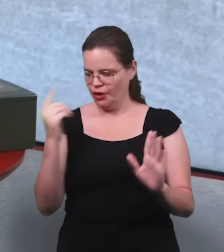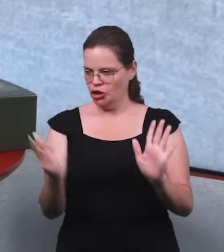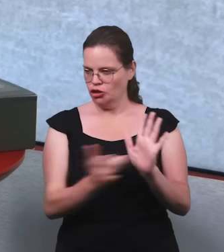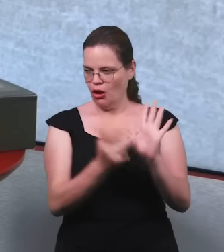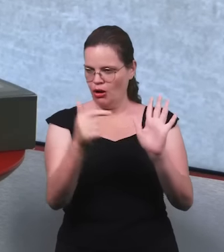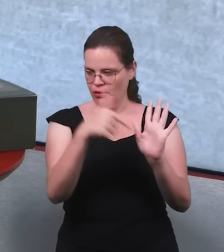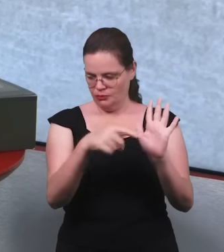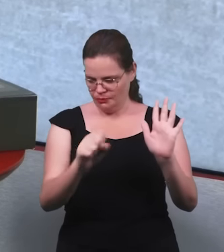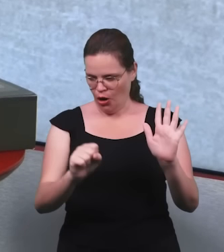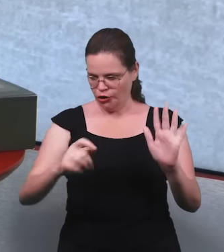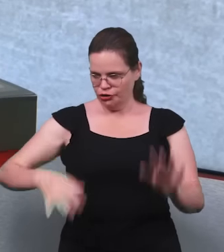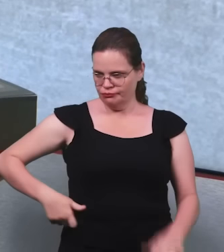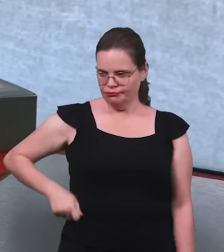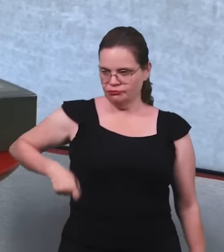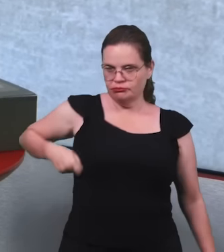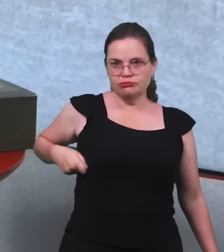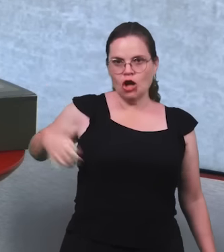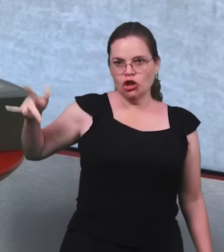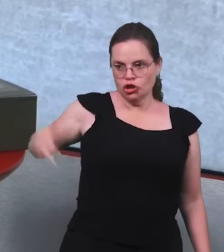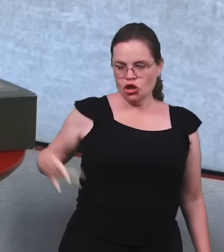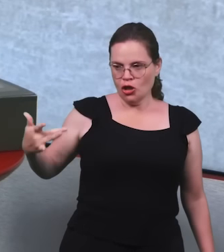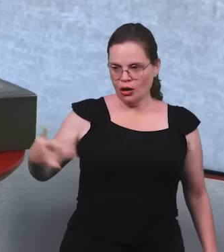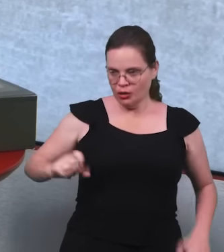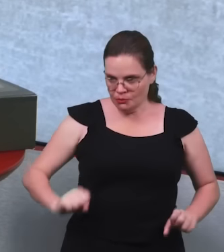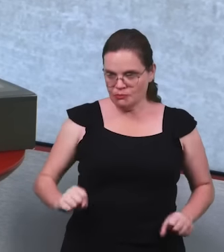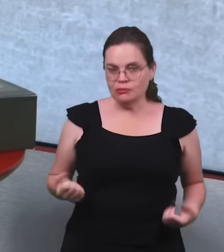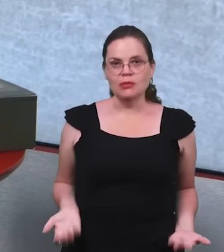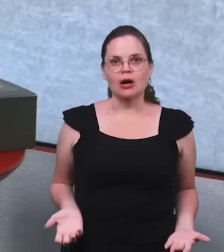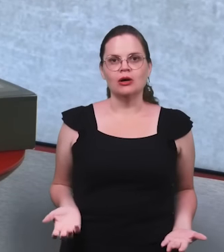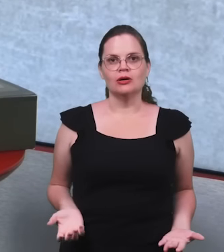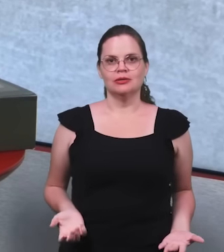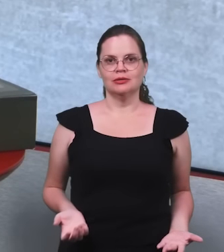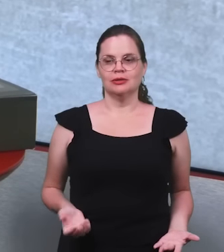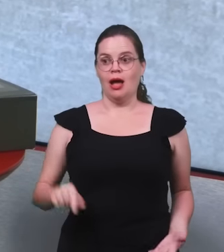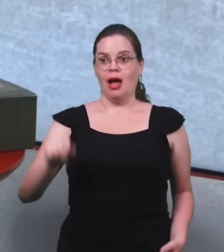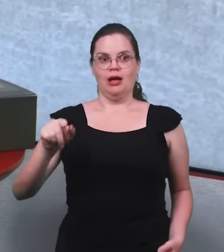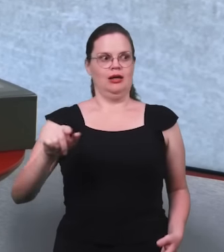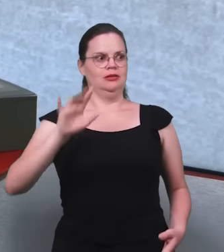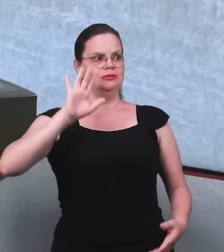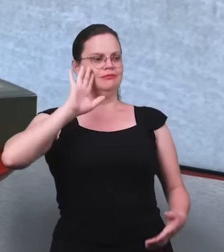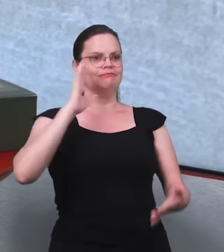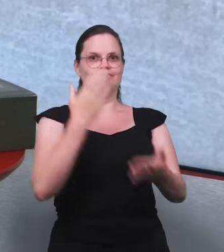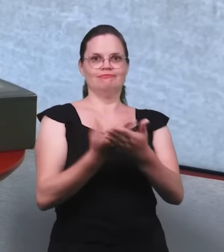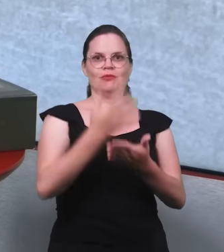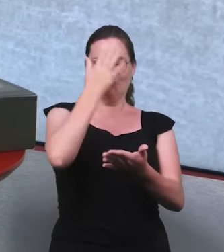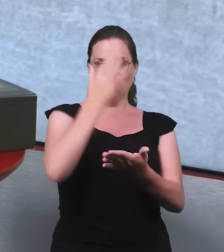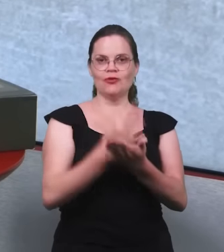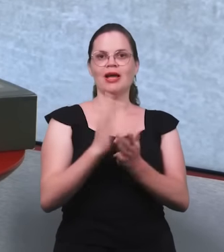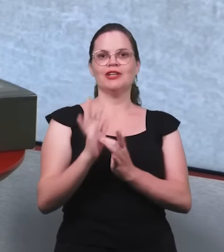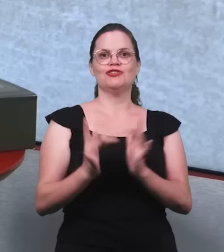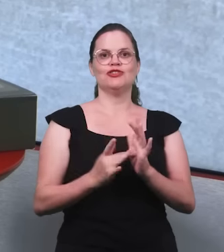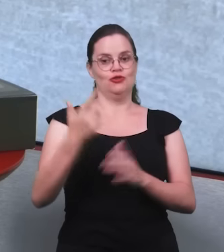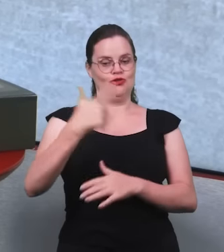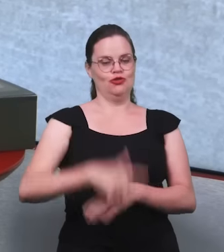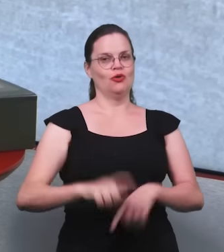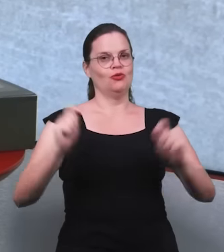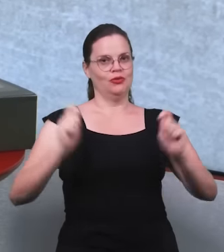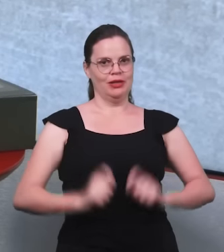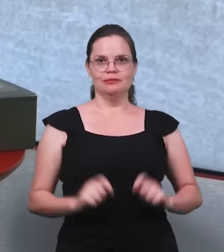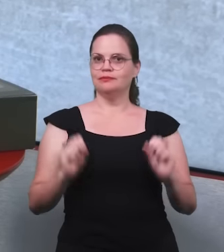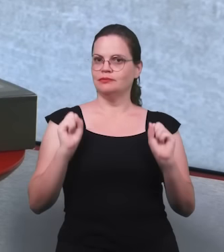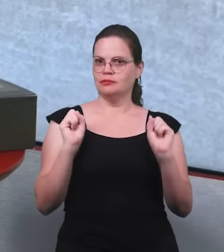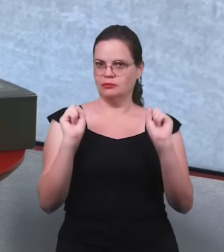Jesus, tocar o corpo de Jesus. E isso então restituiu a ele a fé em Jesus. Então, muito bem,